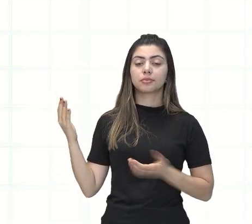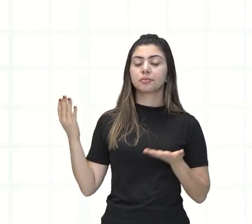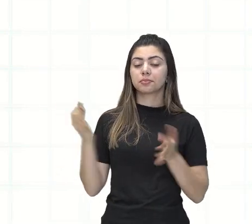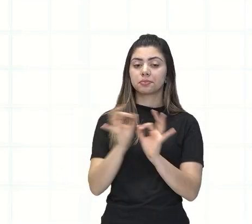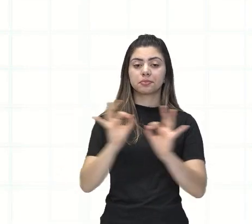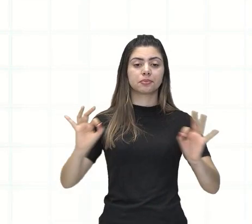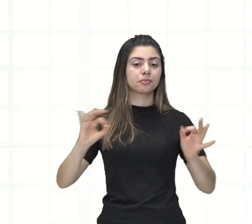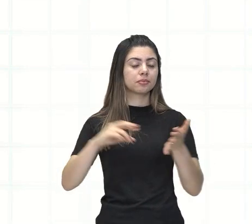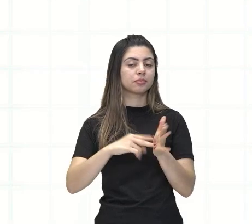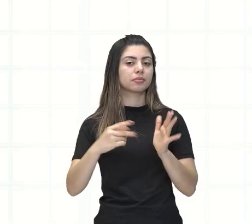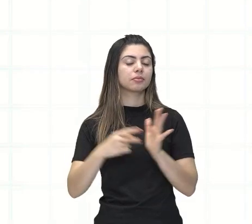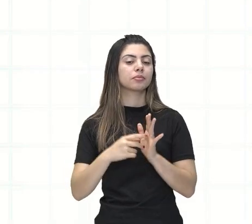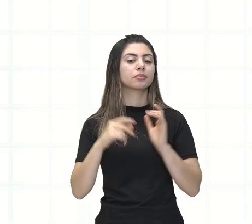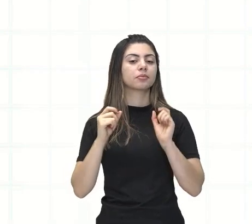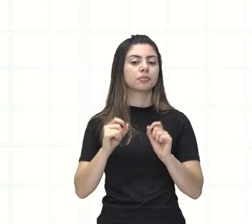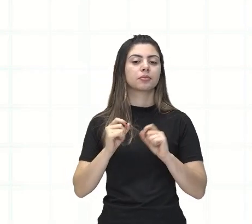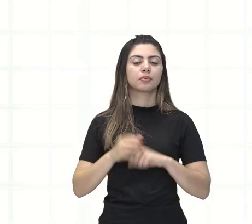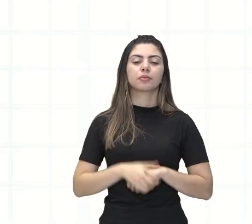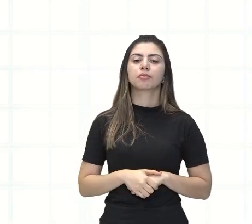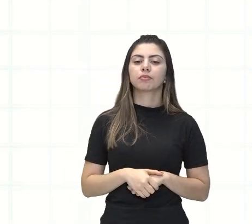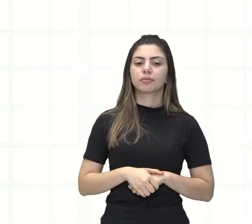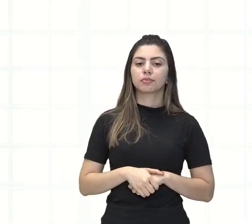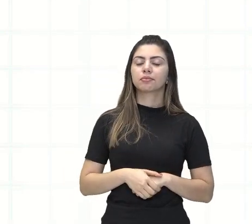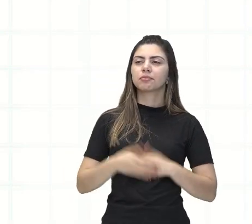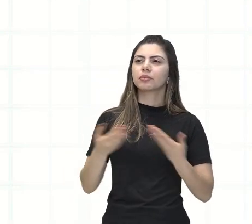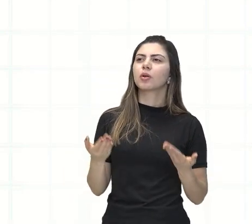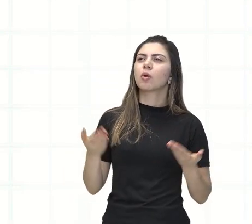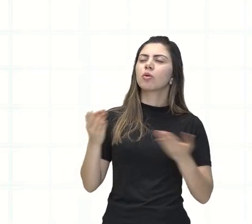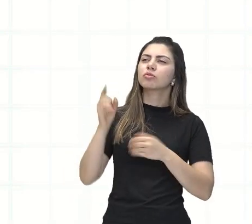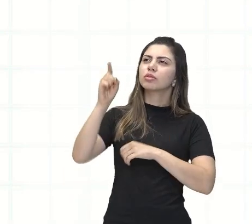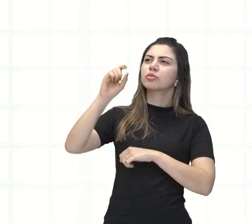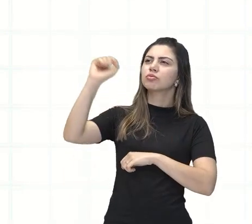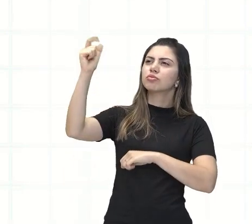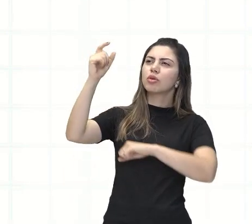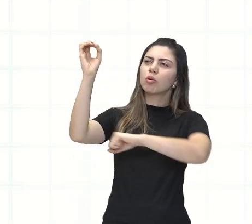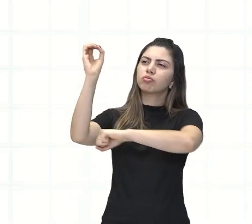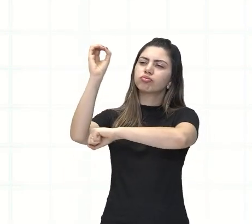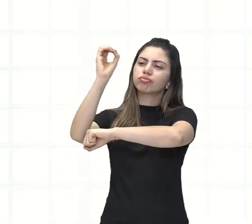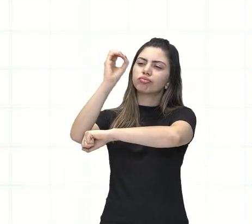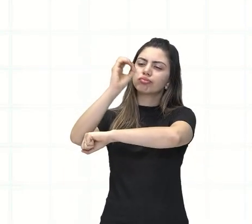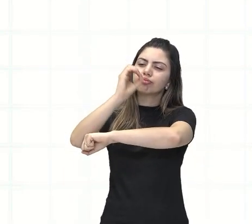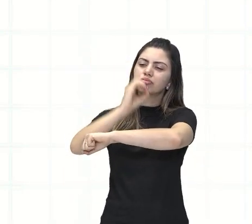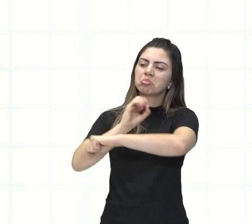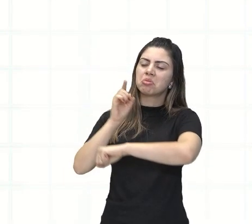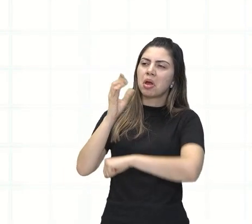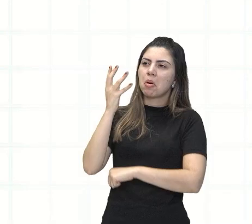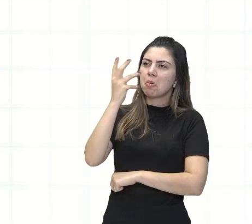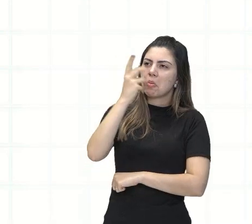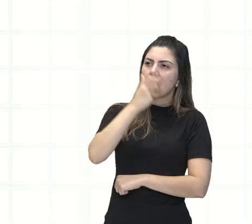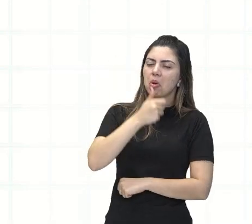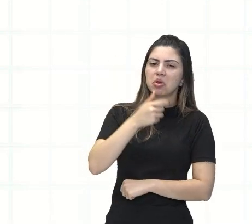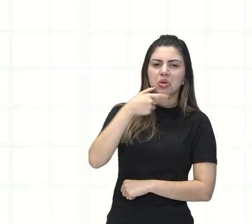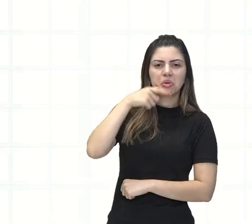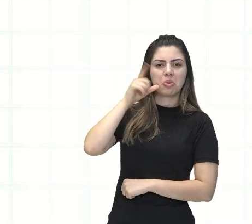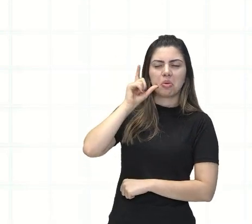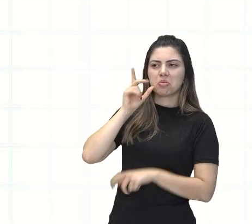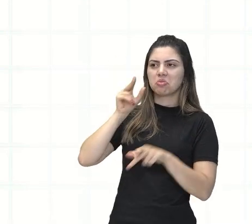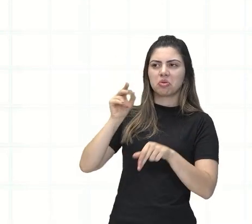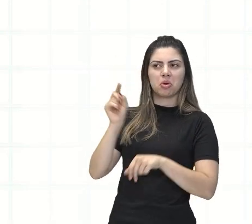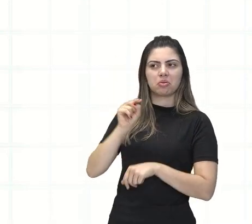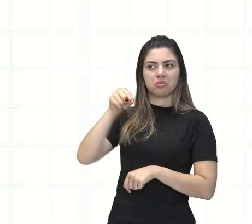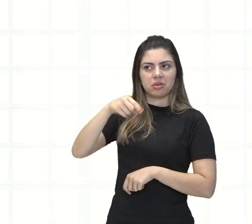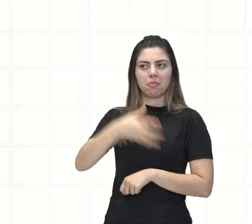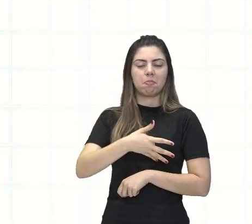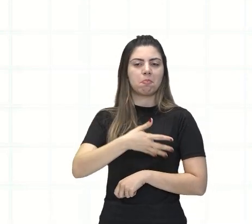hoje está mais bonito do que ontem. The sunset today